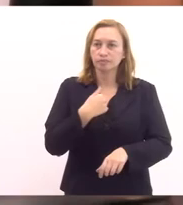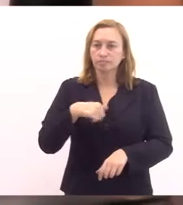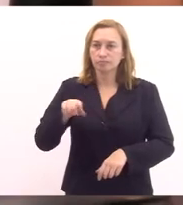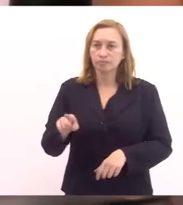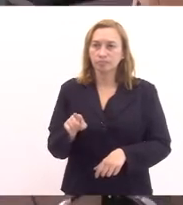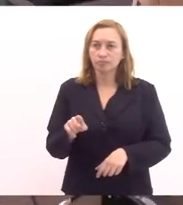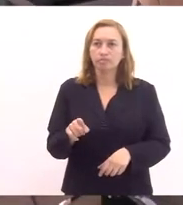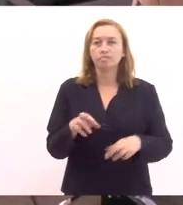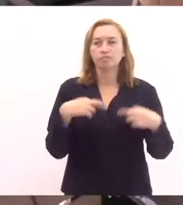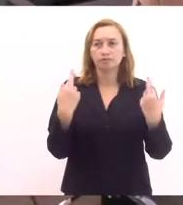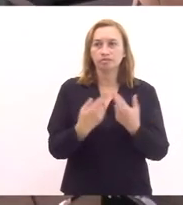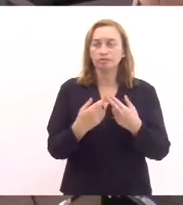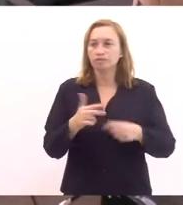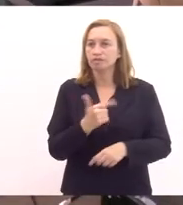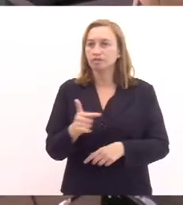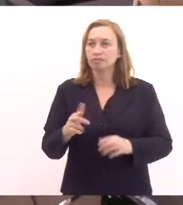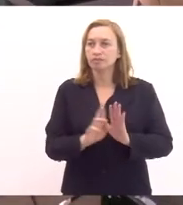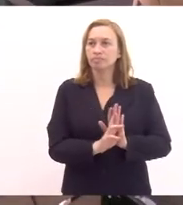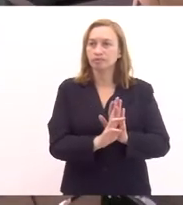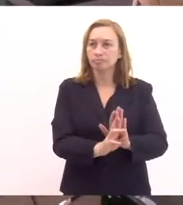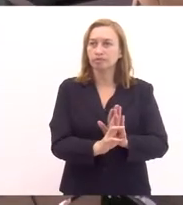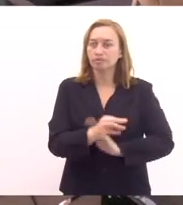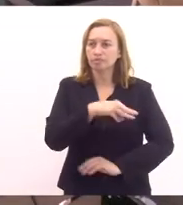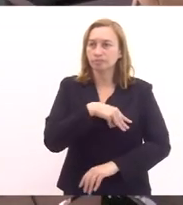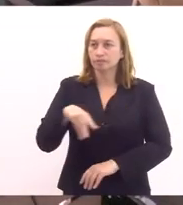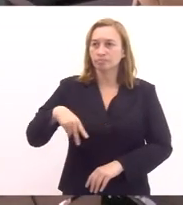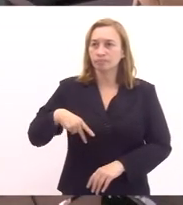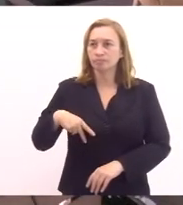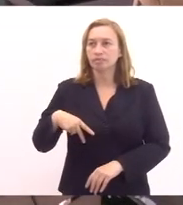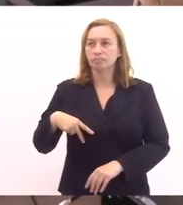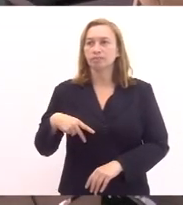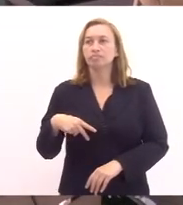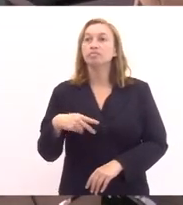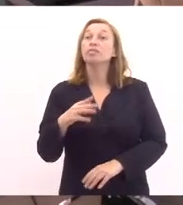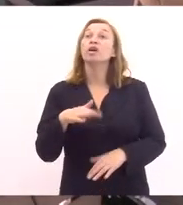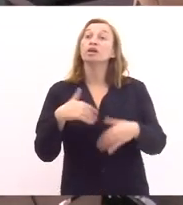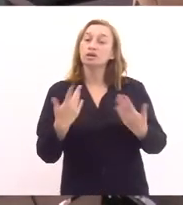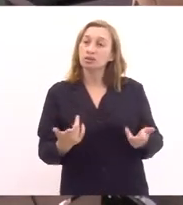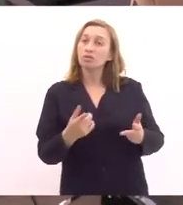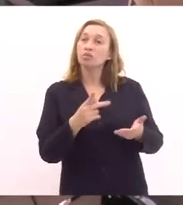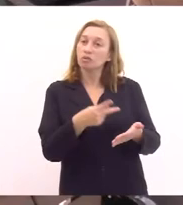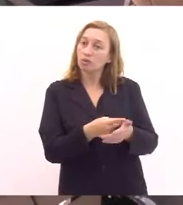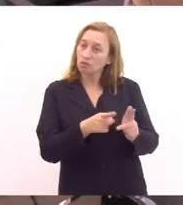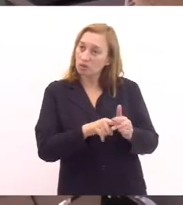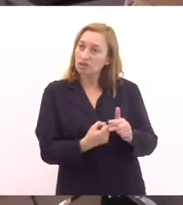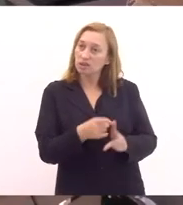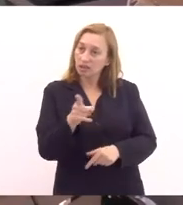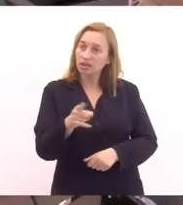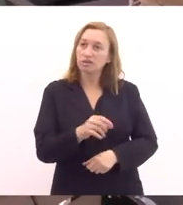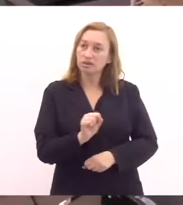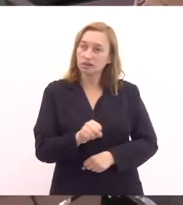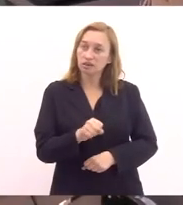participo quando tem reunião mas não tem representação do Ministério Público nos Córregos e rios provoca